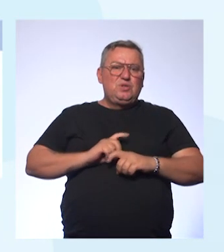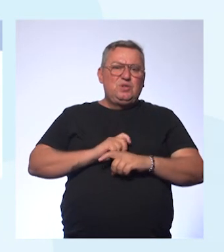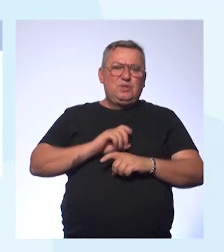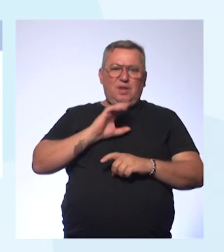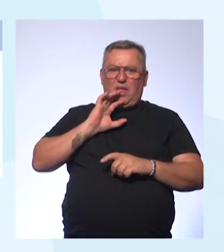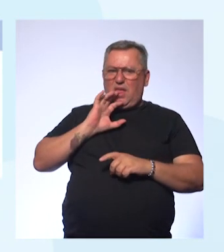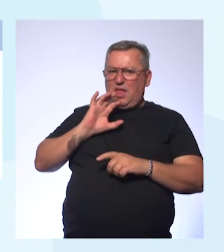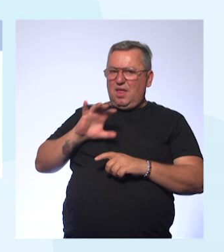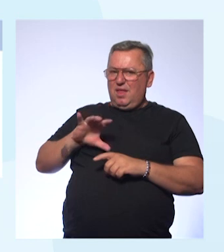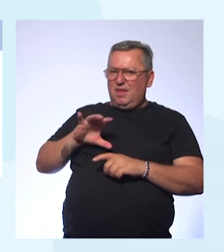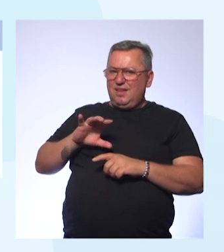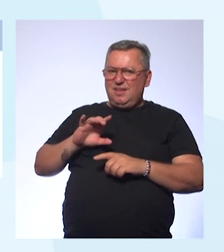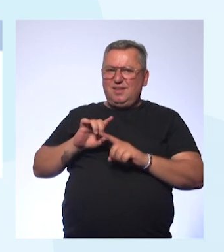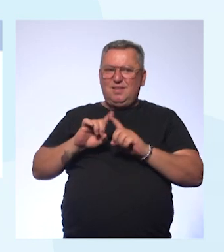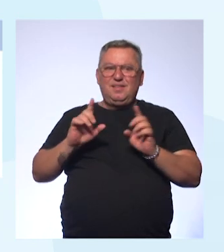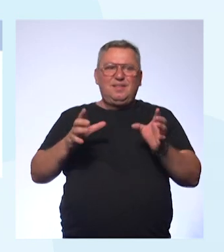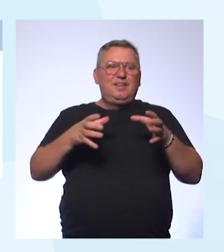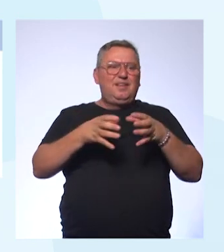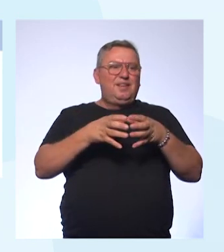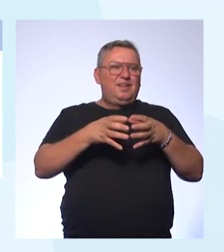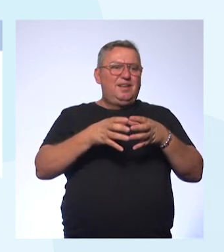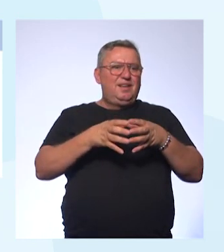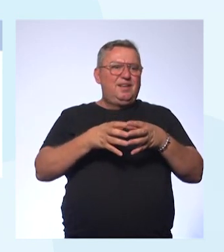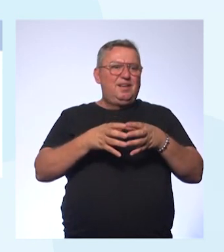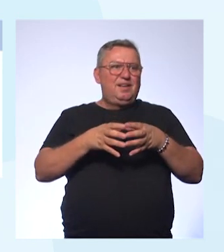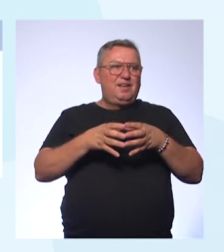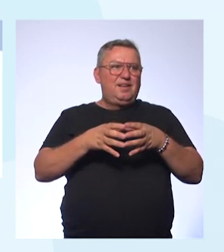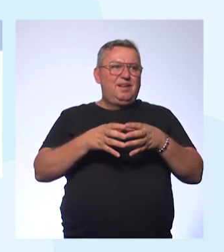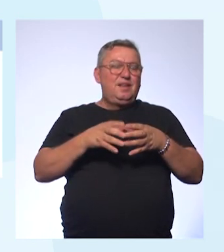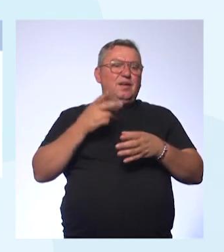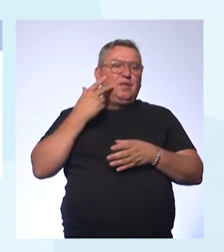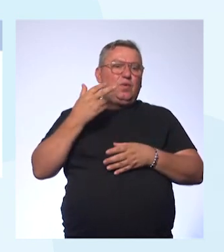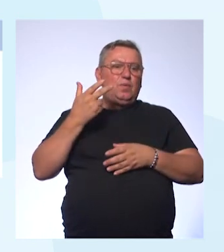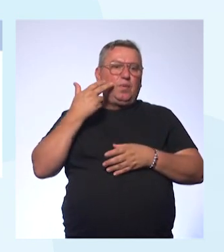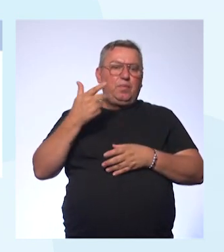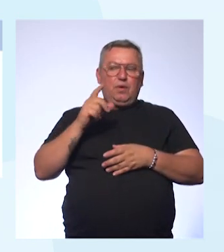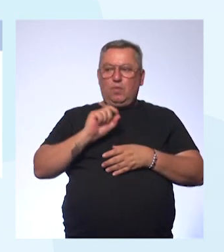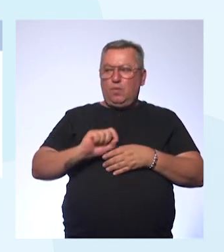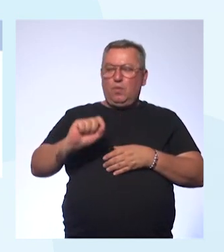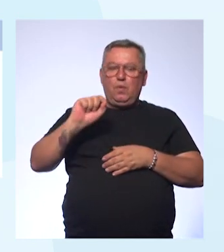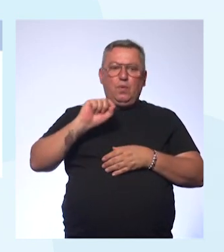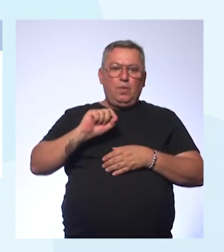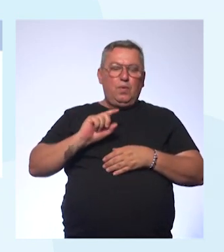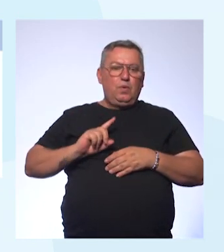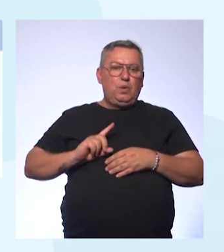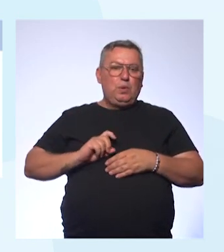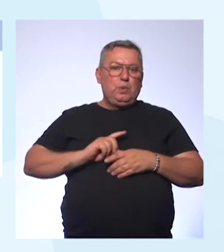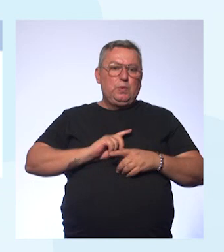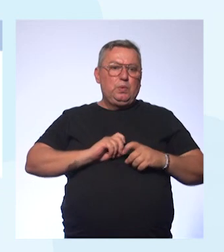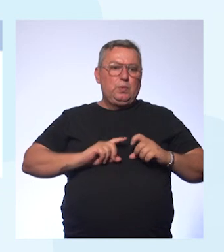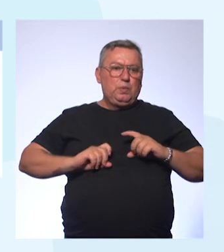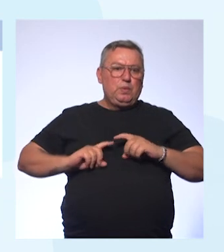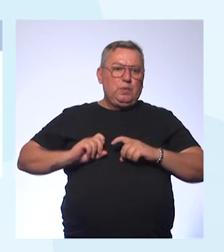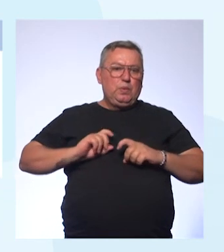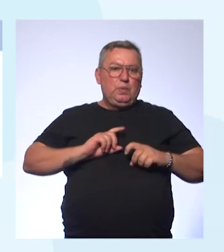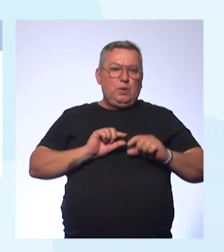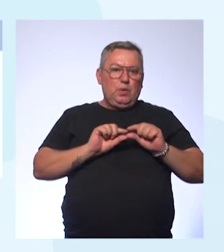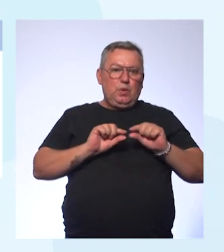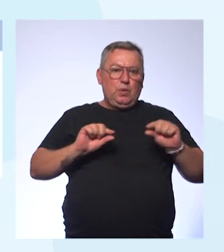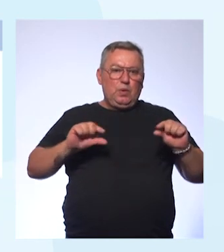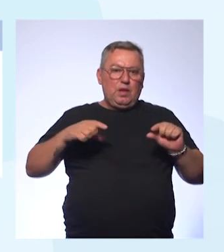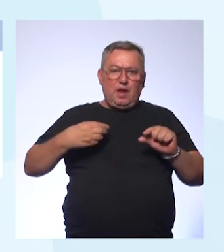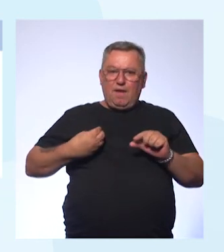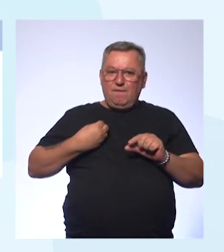nojinho, mas é um grupo que normalmente, né, esses vermes achatados, eles têm vida